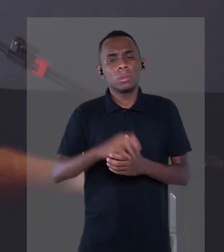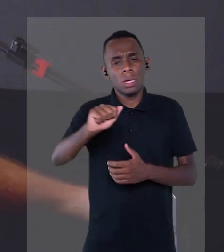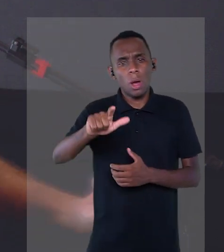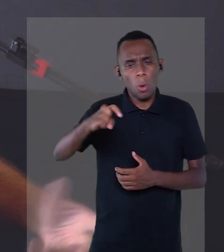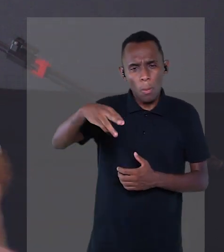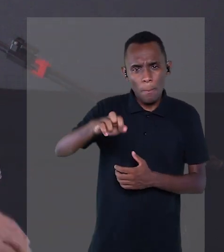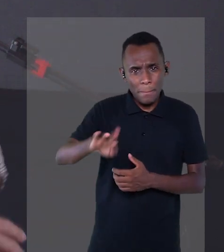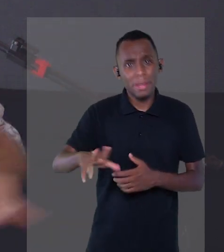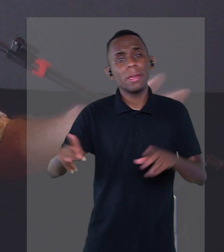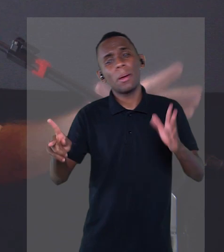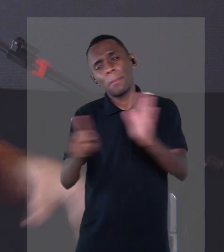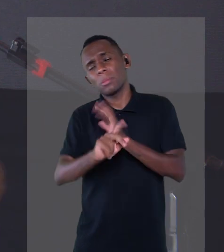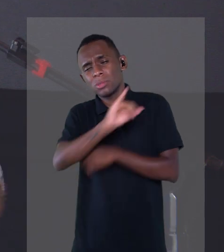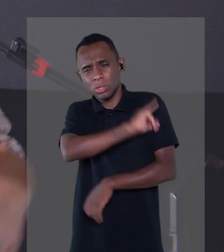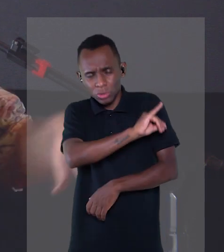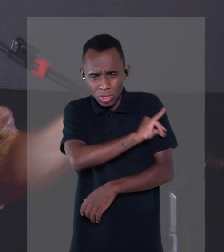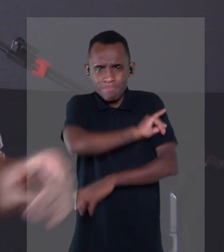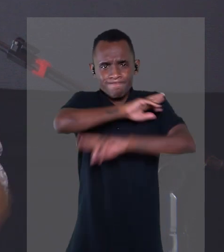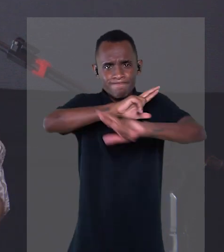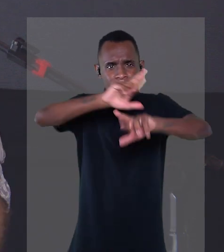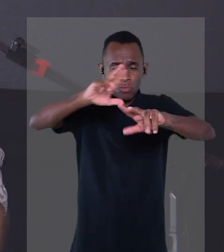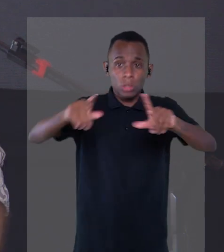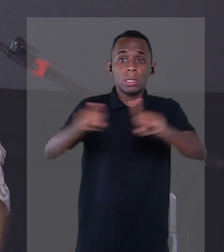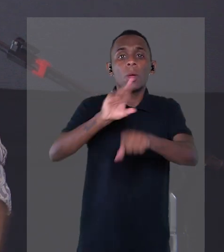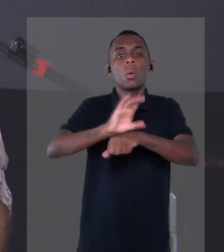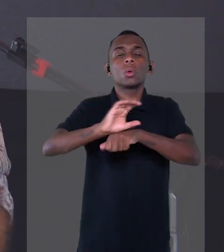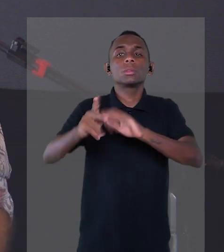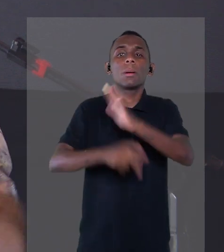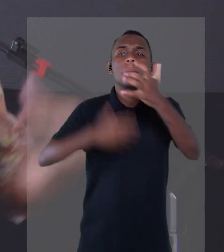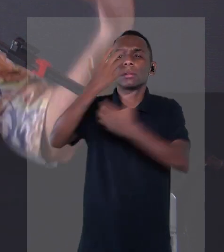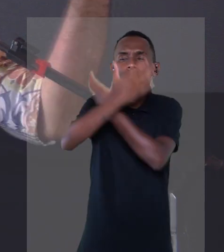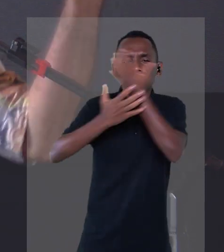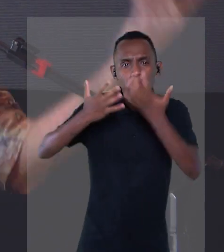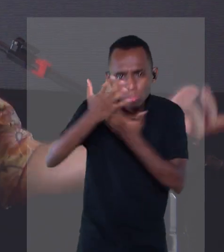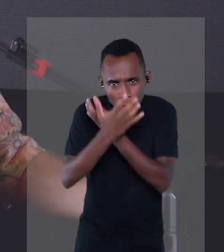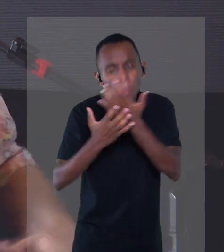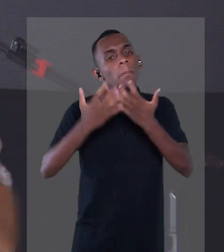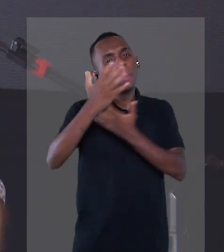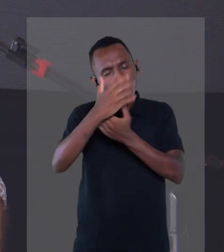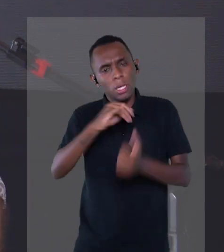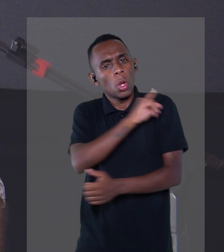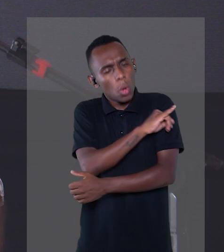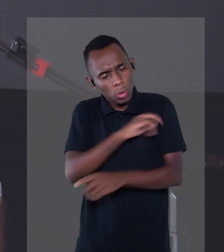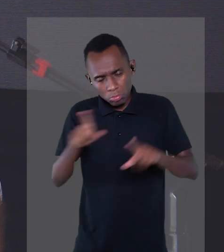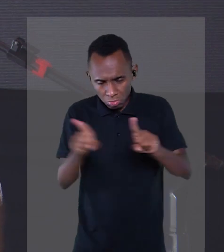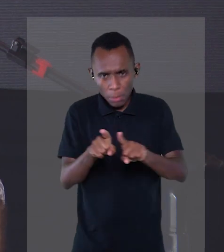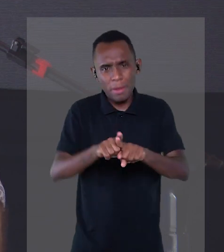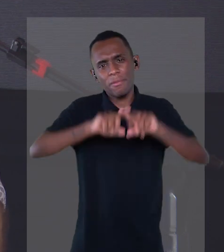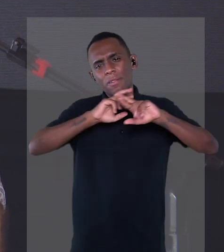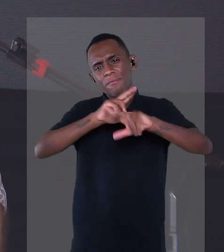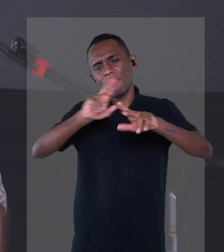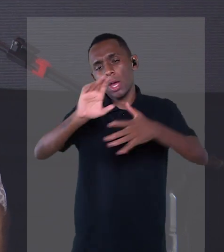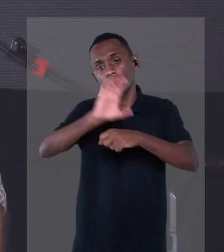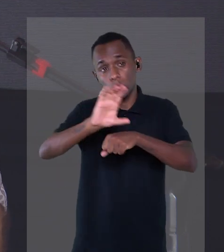Shediac no Rio de Janeiro, fiz vários cursos de violão, de canto, com Babai aqui, lá no Rio com Caleb. Então foram